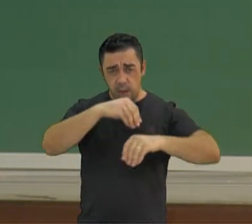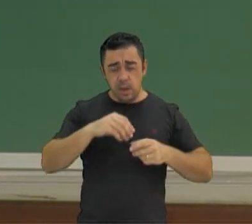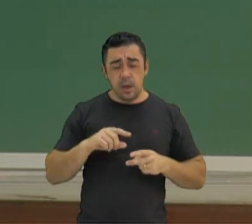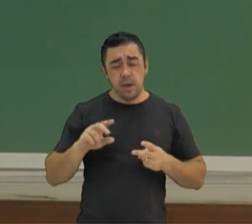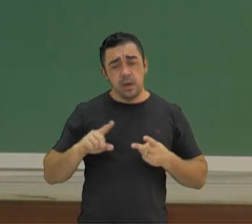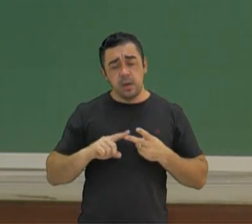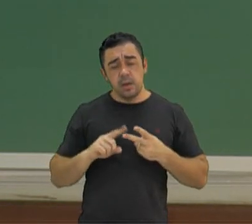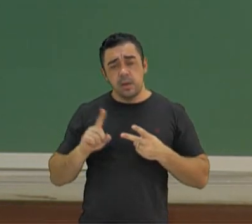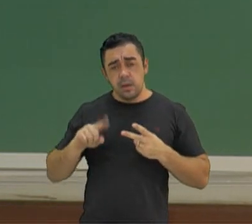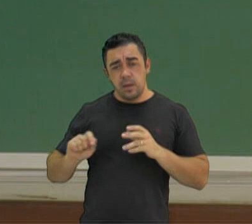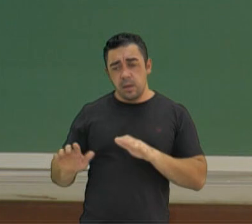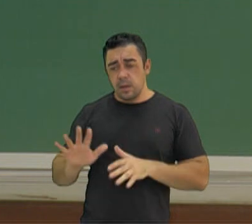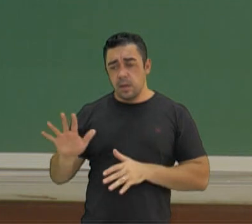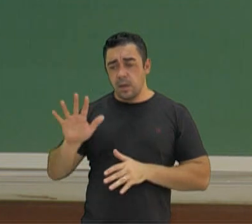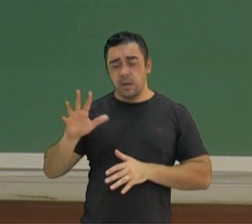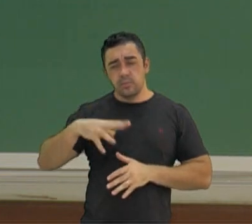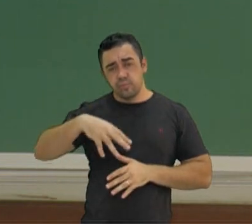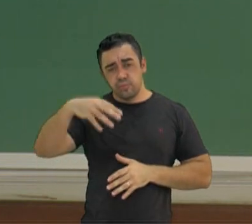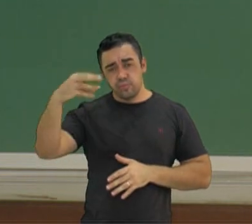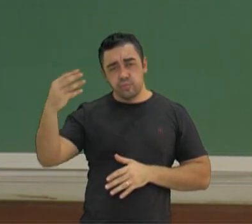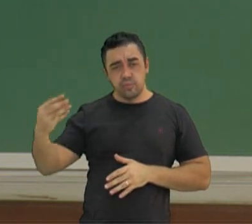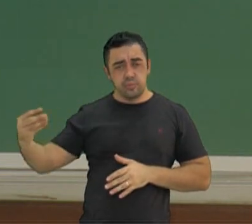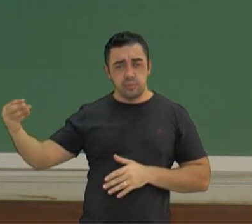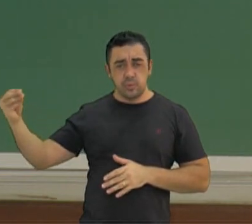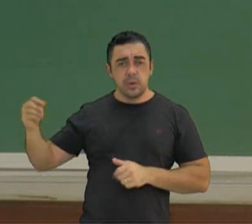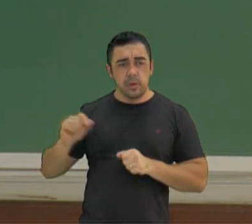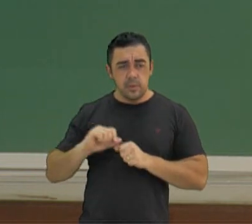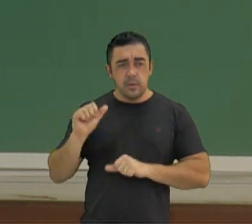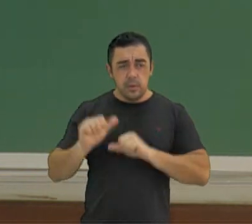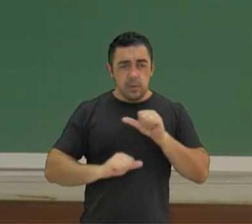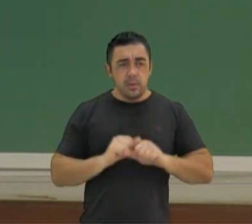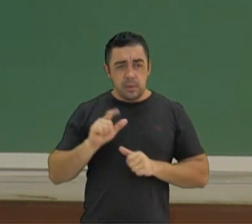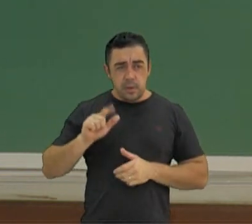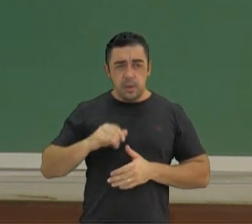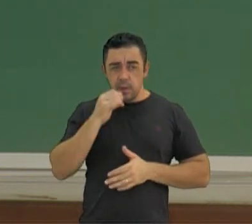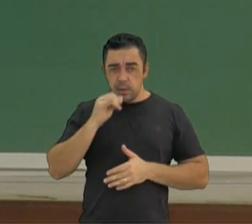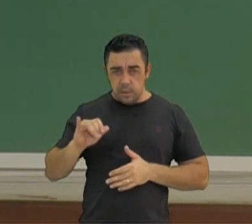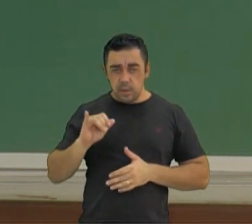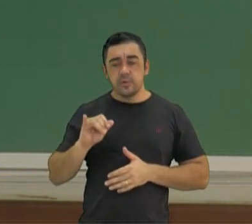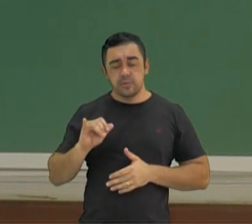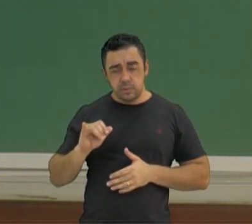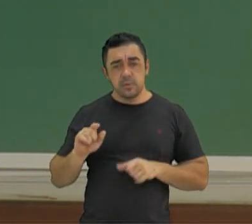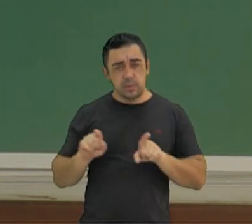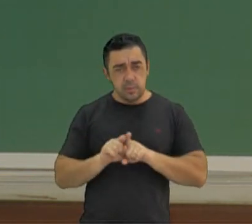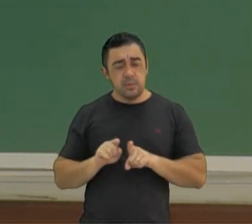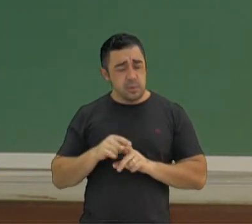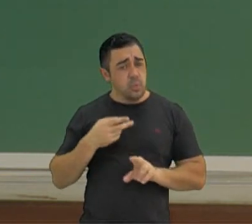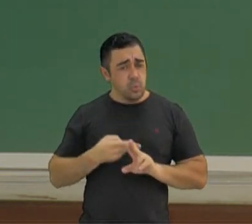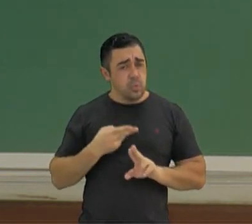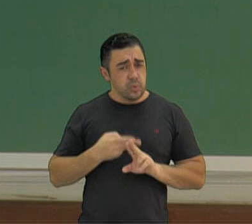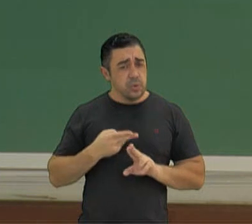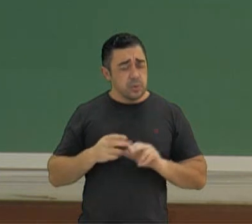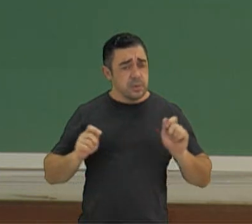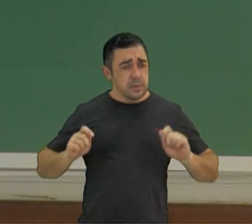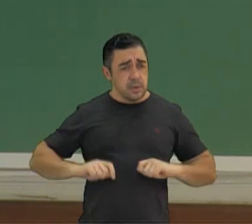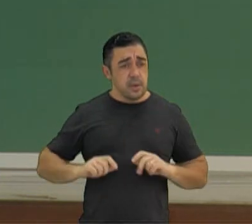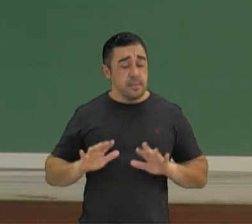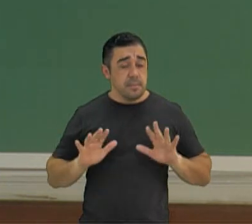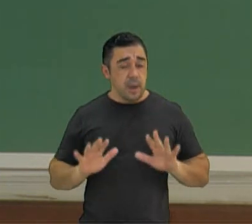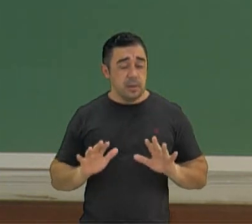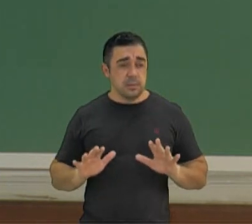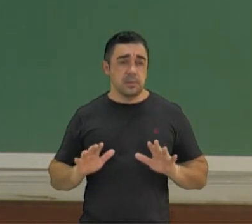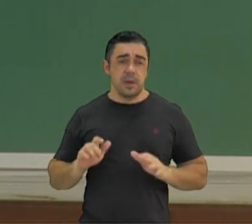então a reserva do gás produzido, que pode ser transformado em energia elétrica. Então, altamente utilizável,